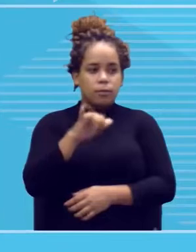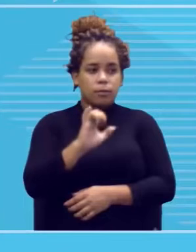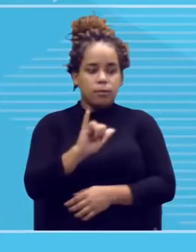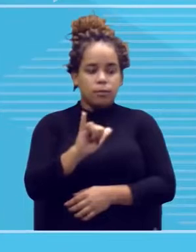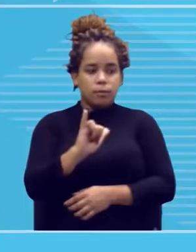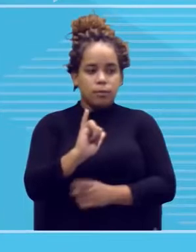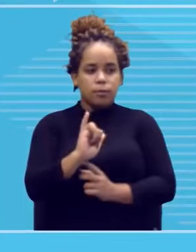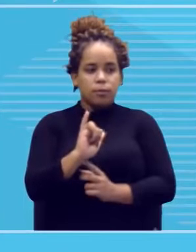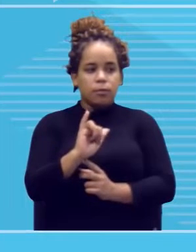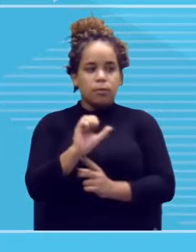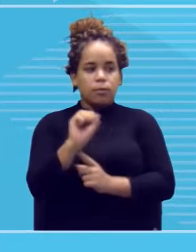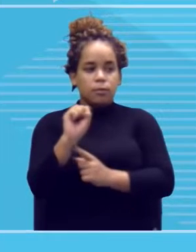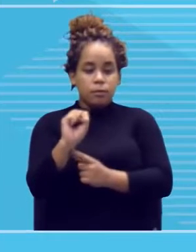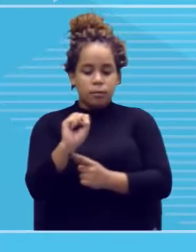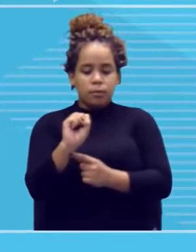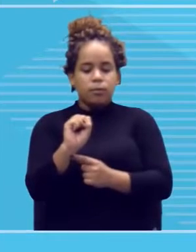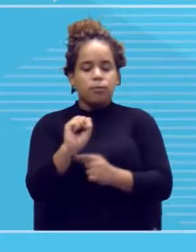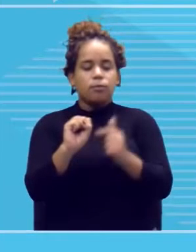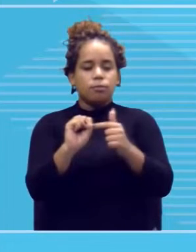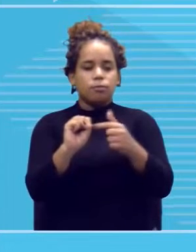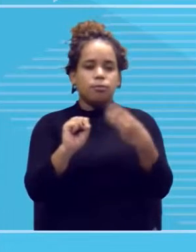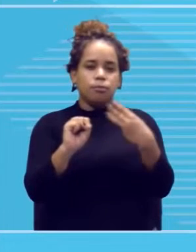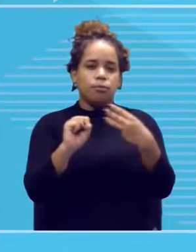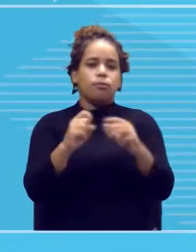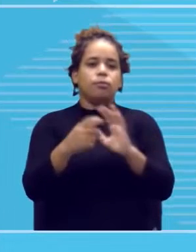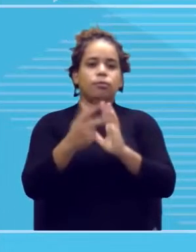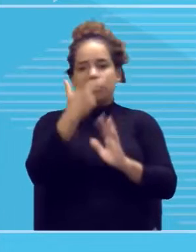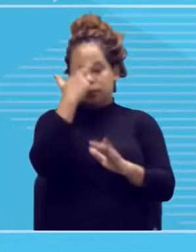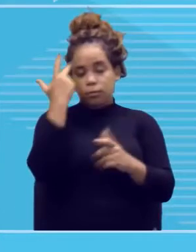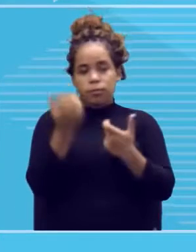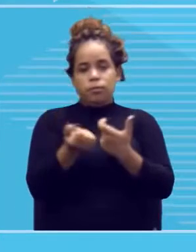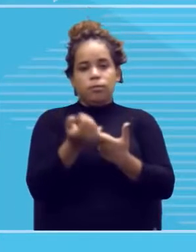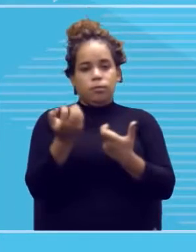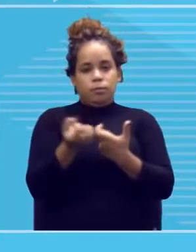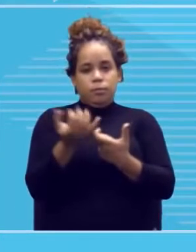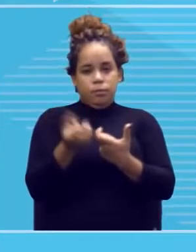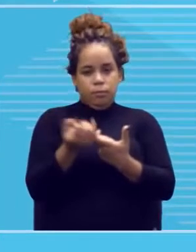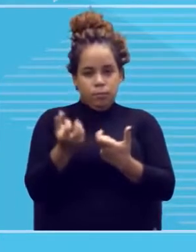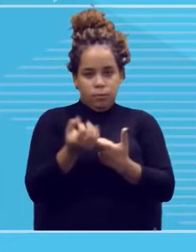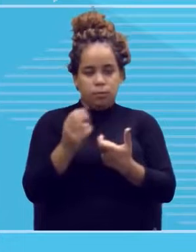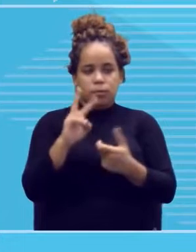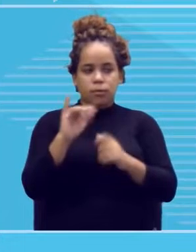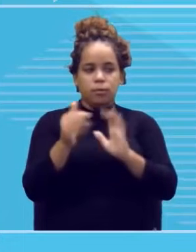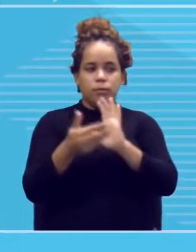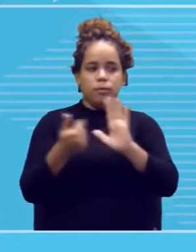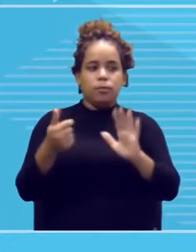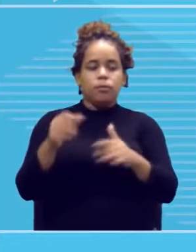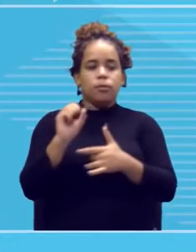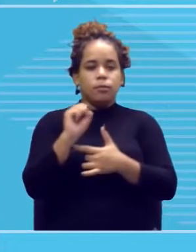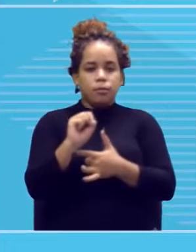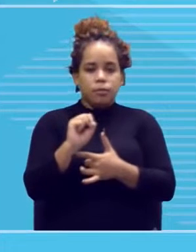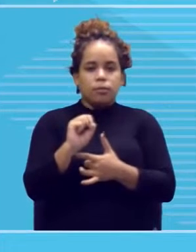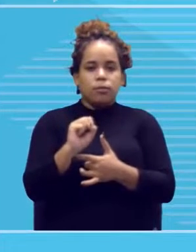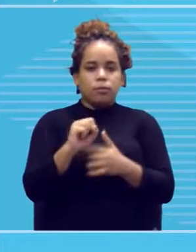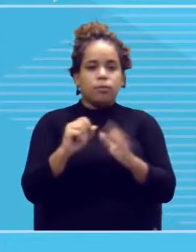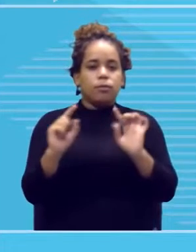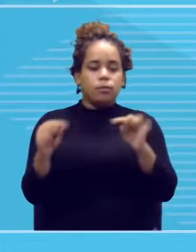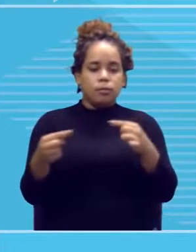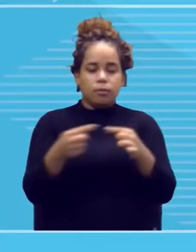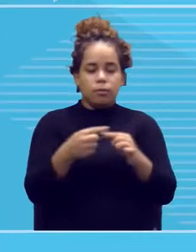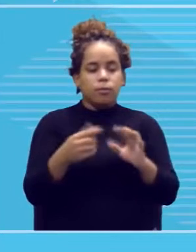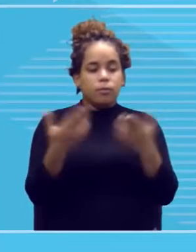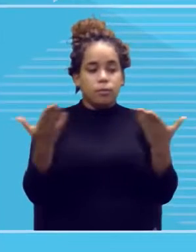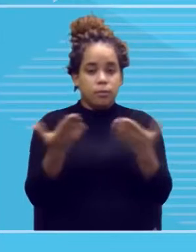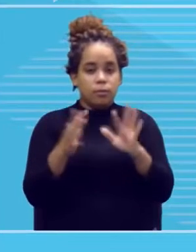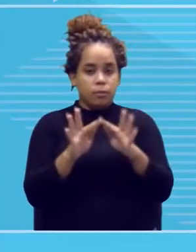esse szinho vai embora não vai encontrar SS aqui eu tô mostrando para vocês regra do presente simples